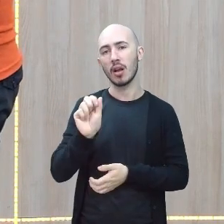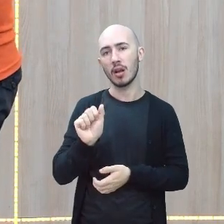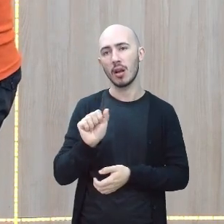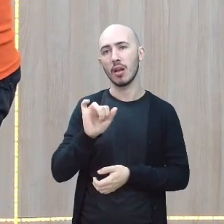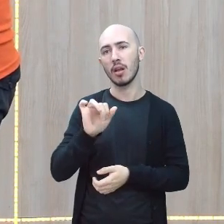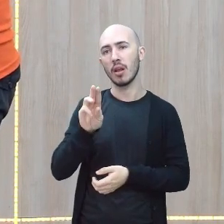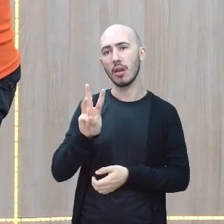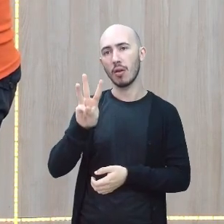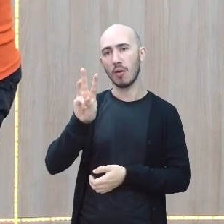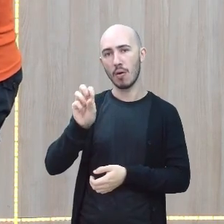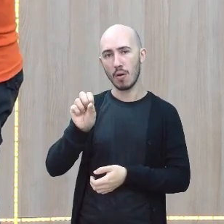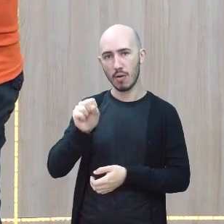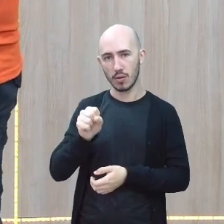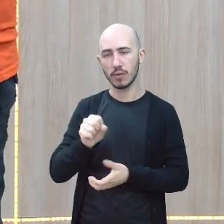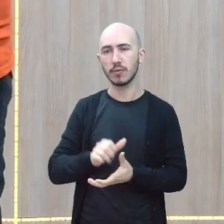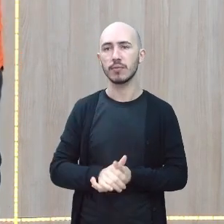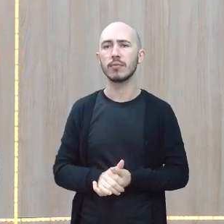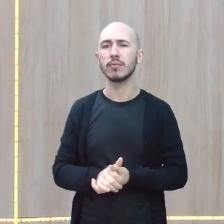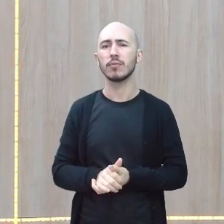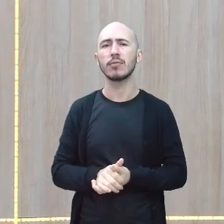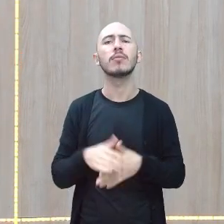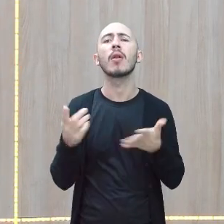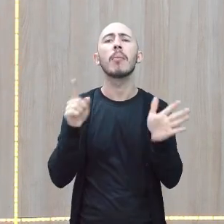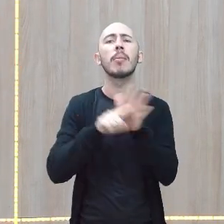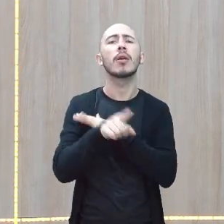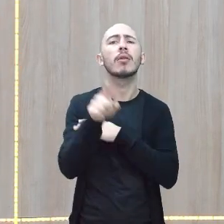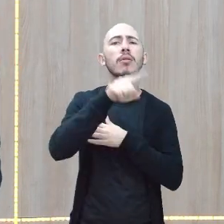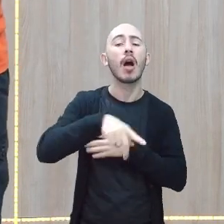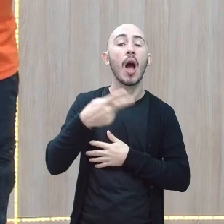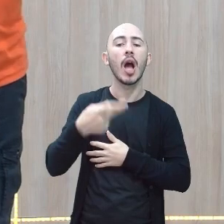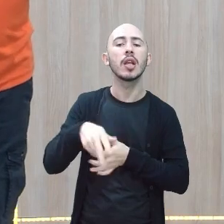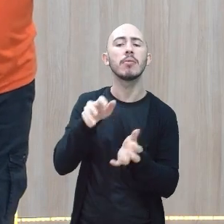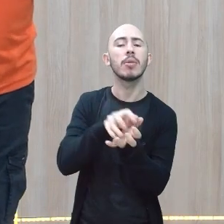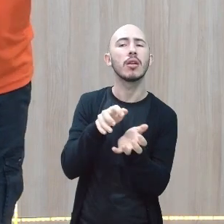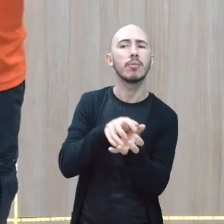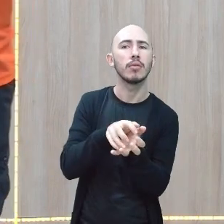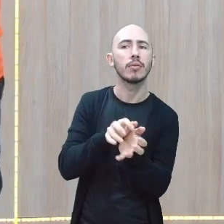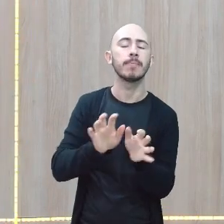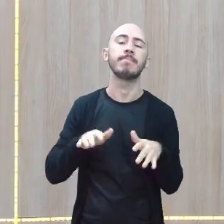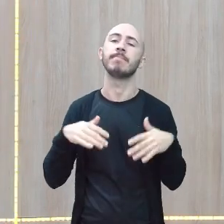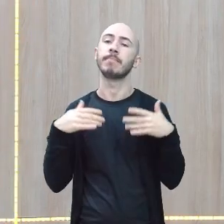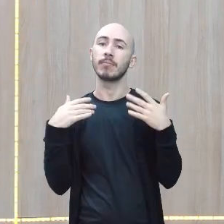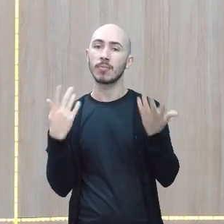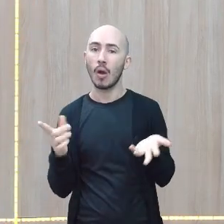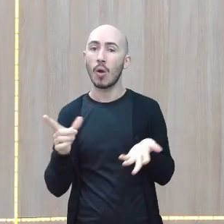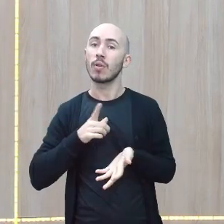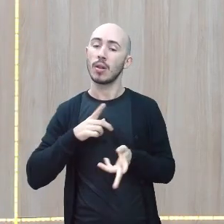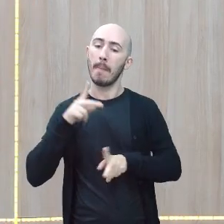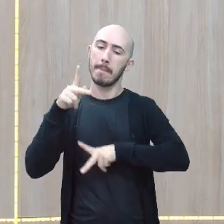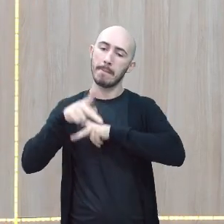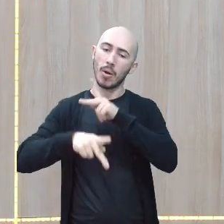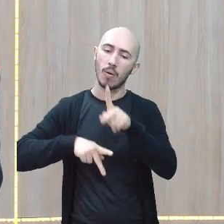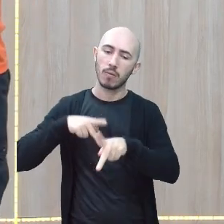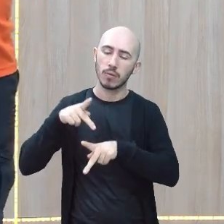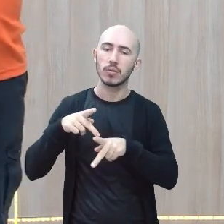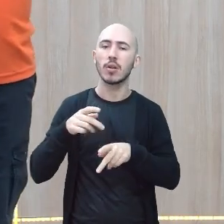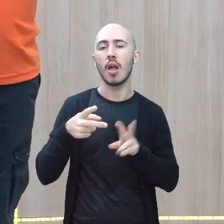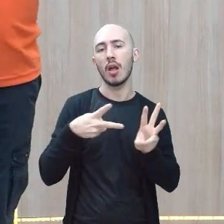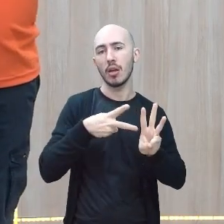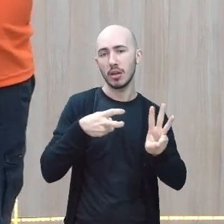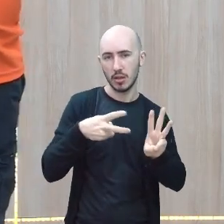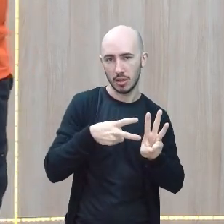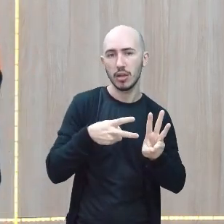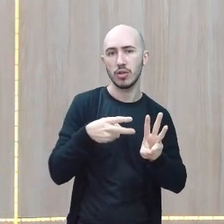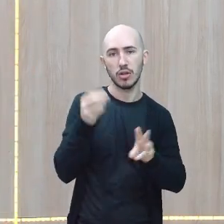vejam, e em Pernambuco? Nós falamos, né, sobre a existência de povos indígenas. Nós sabemos, né,